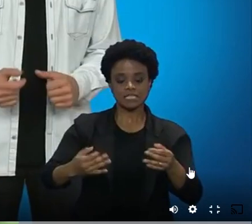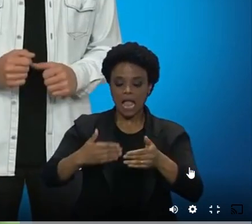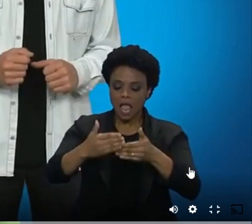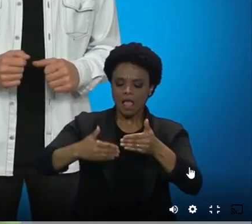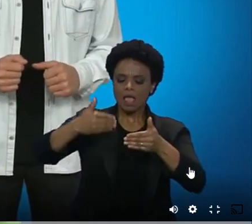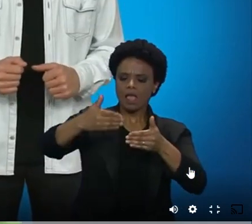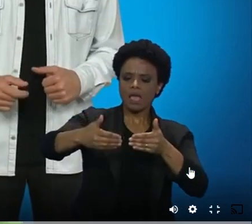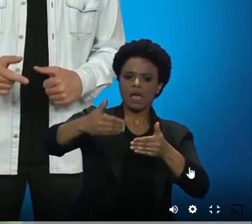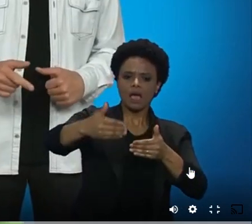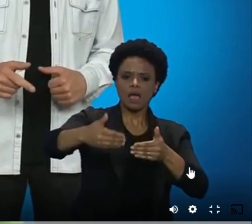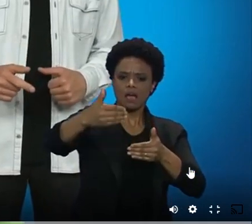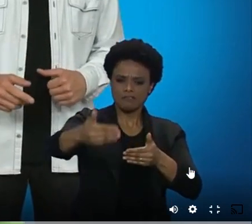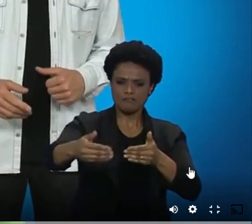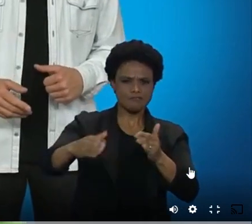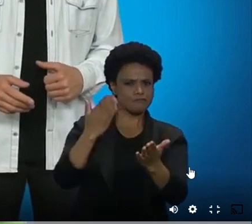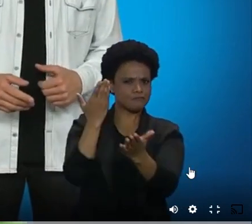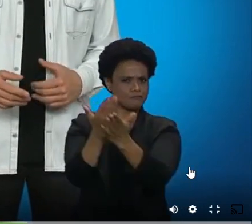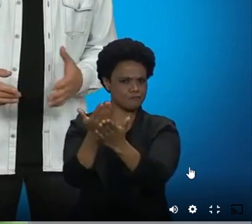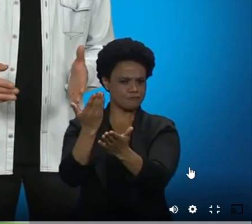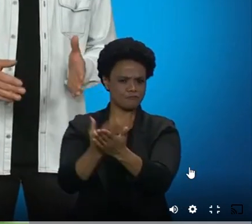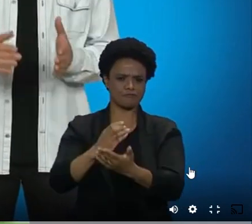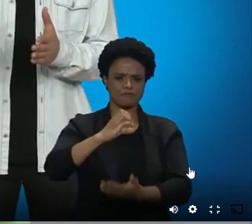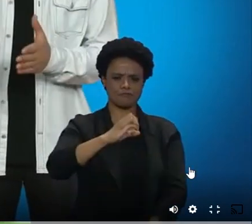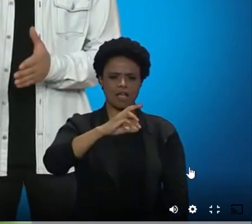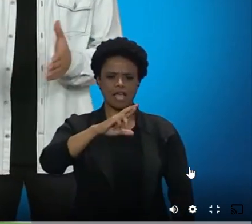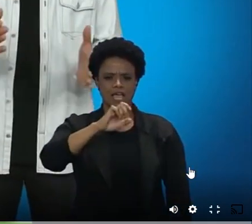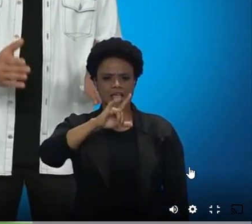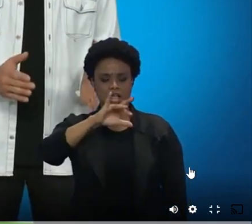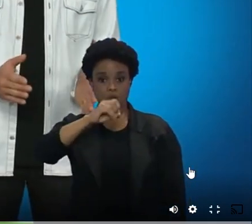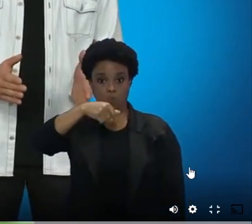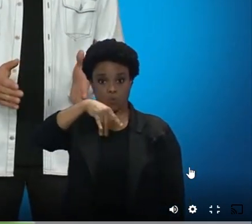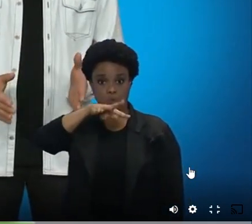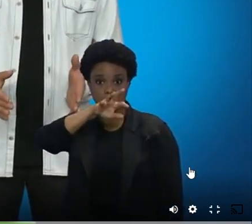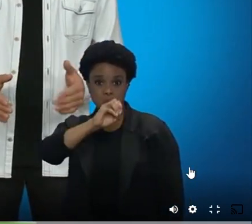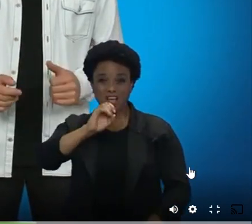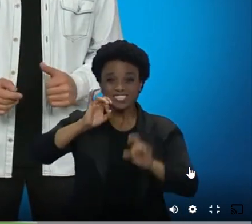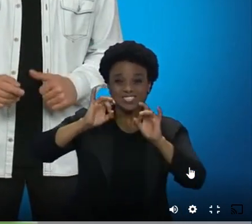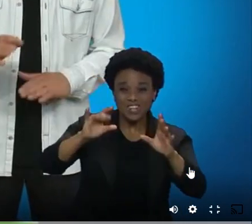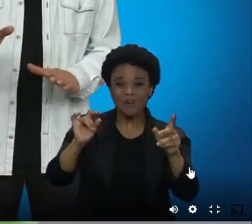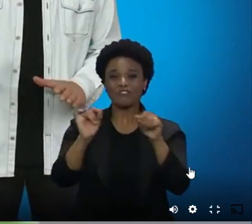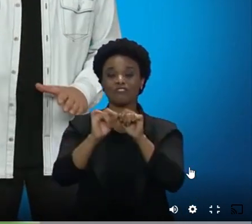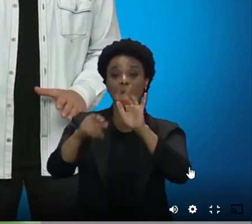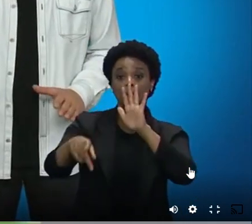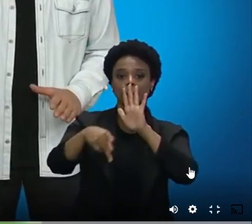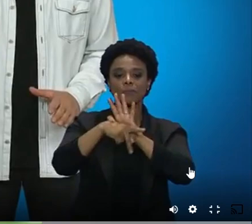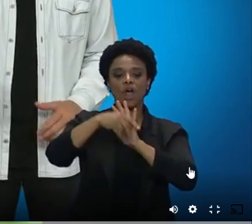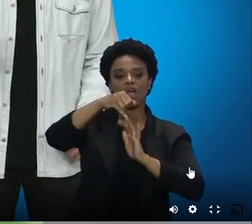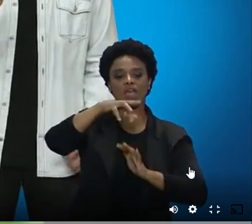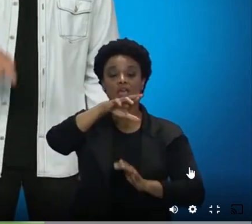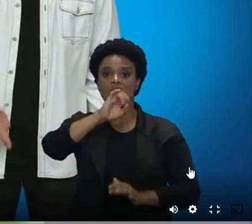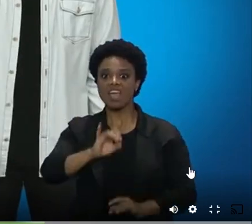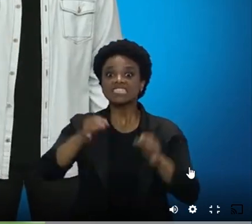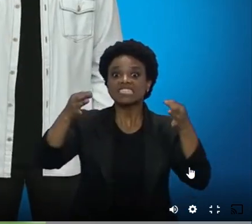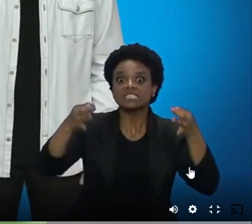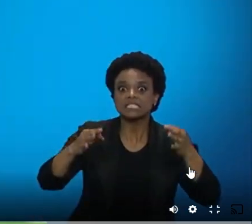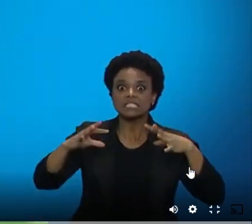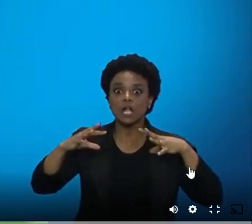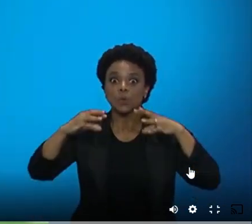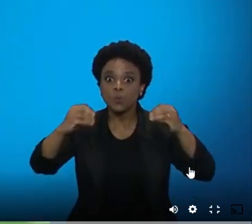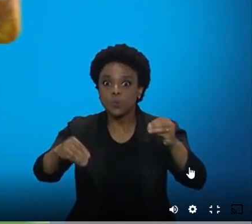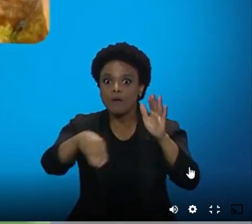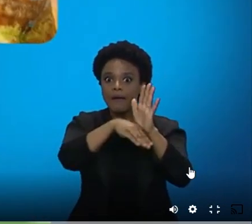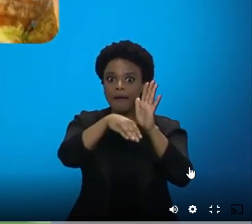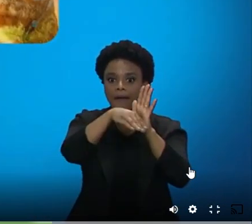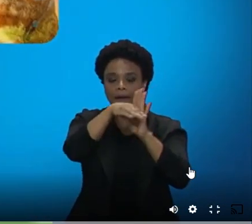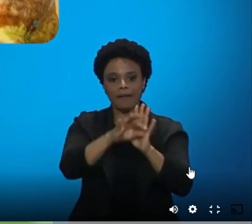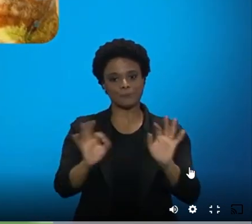estudos cristaloquímicos, no entanto, percebeu-se que somente a composição química dos minerais não seria suficiente para essa classificação. Com